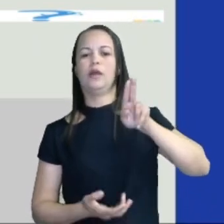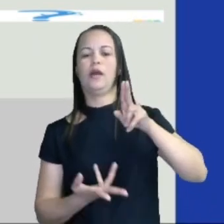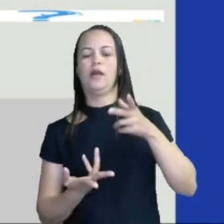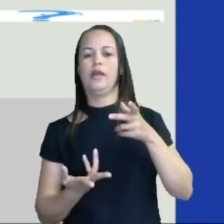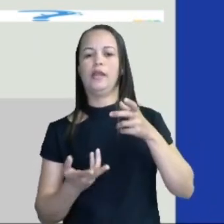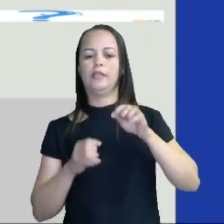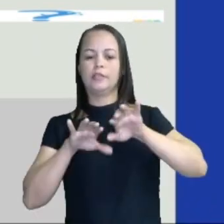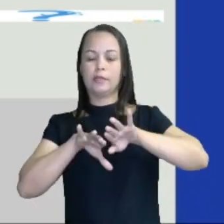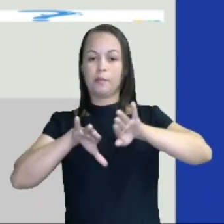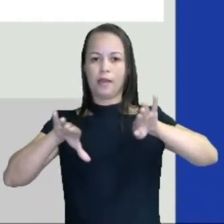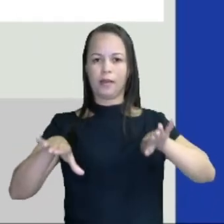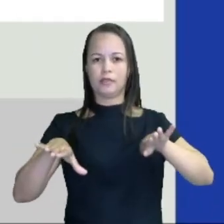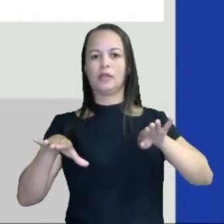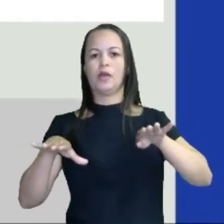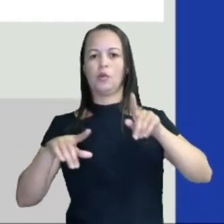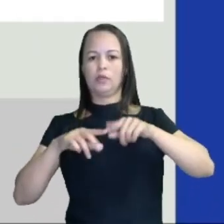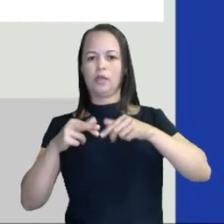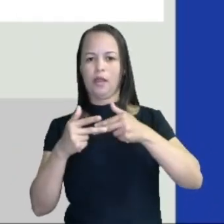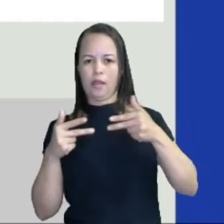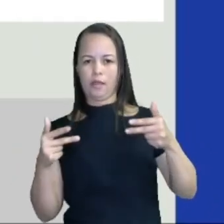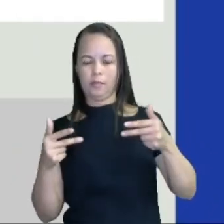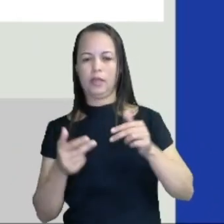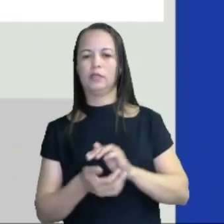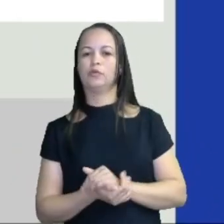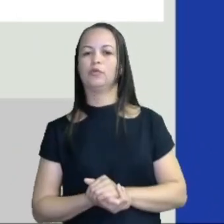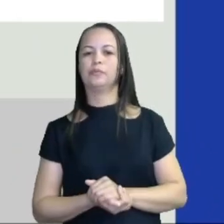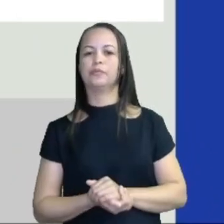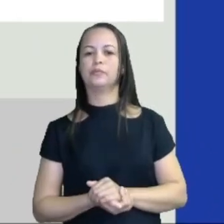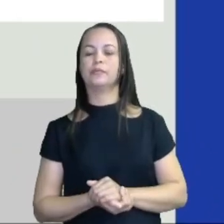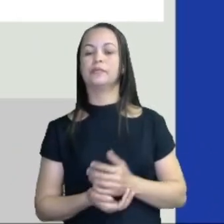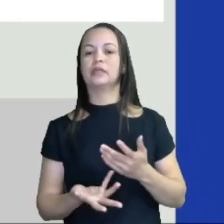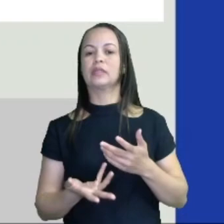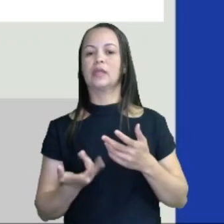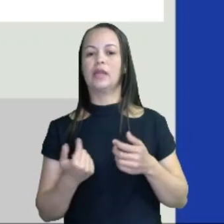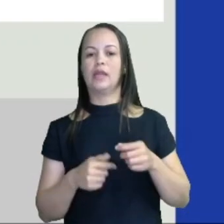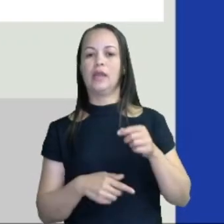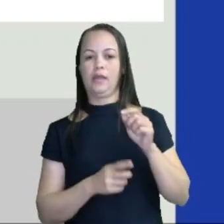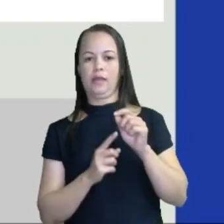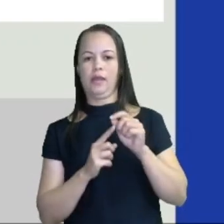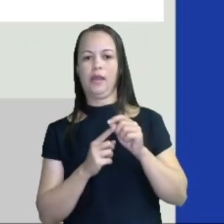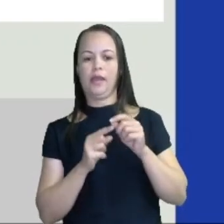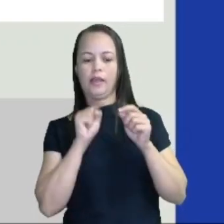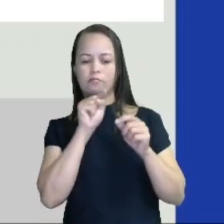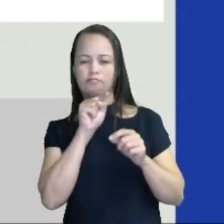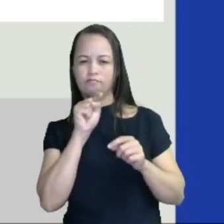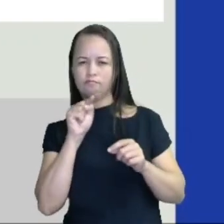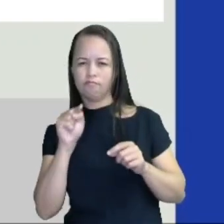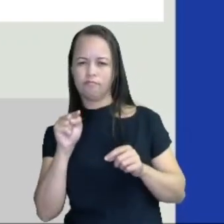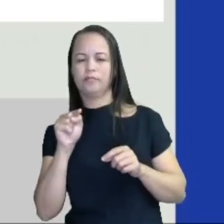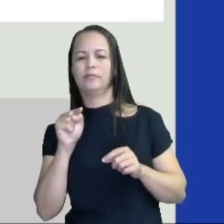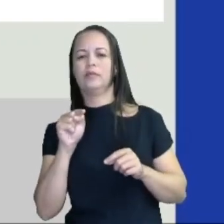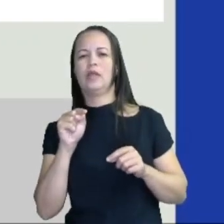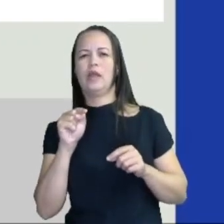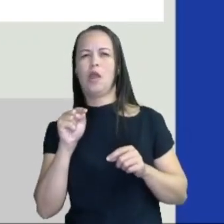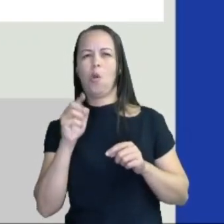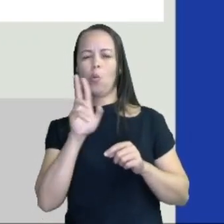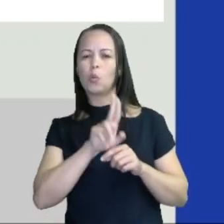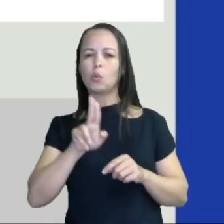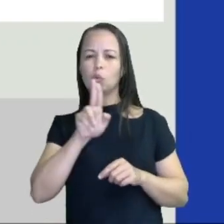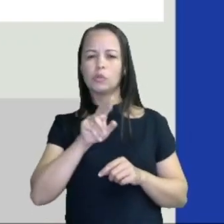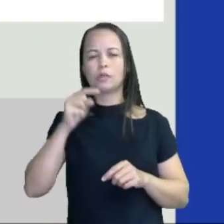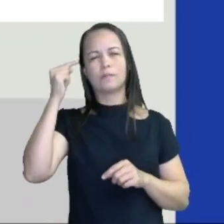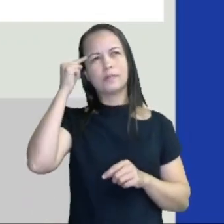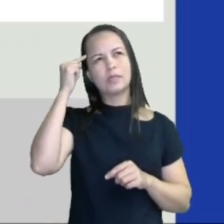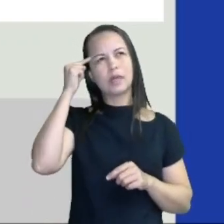separação de elementos. Reticências são utilizadas para um pensamento que